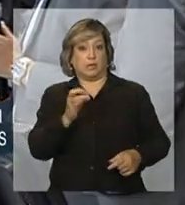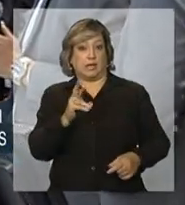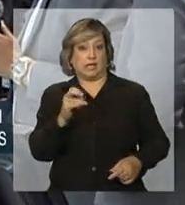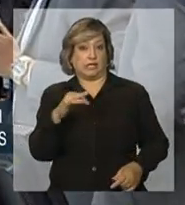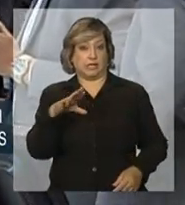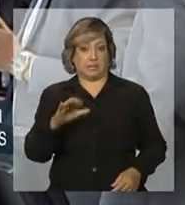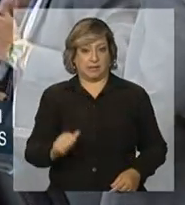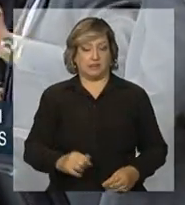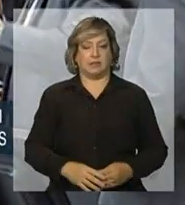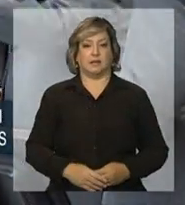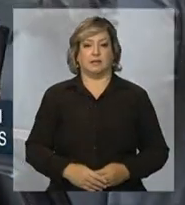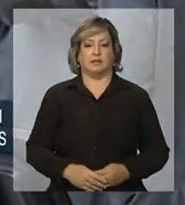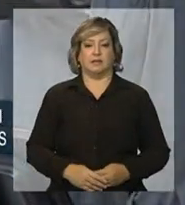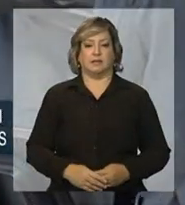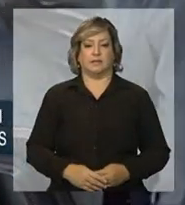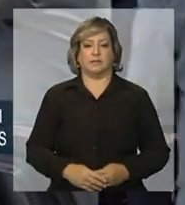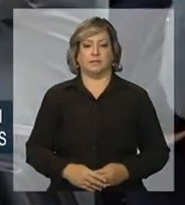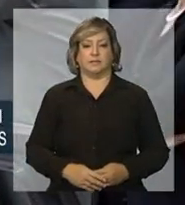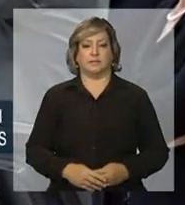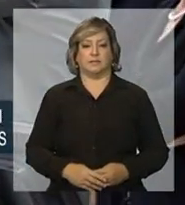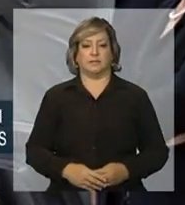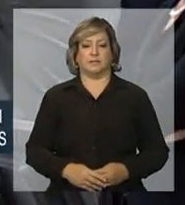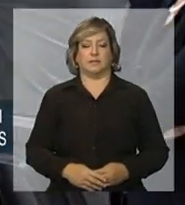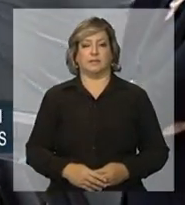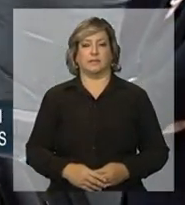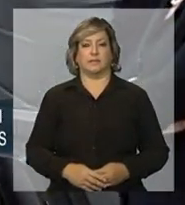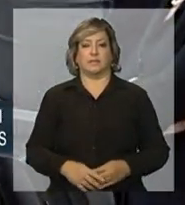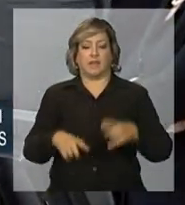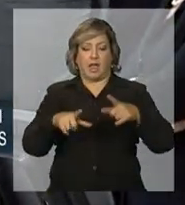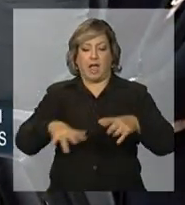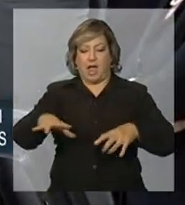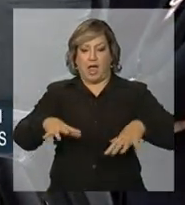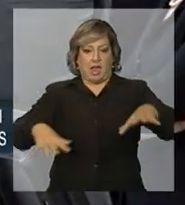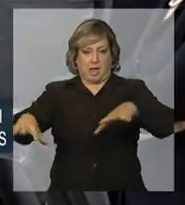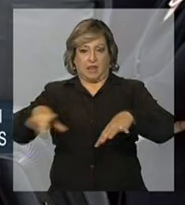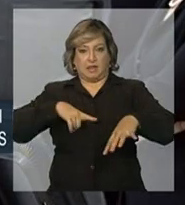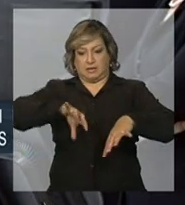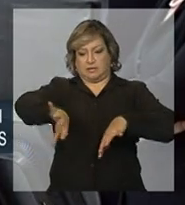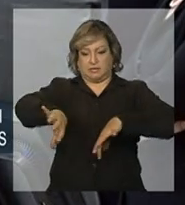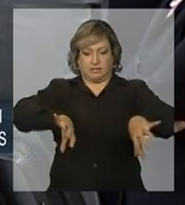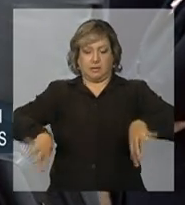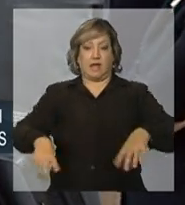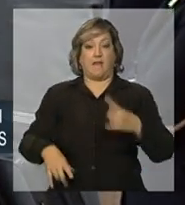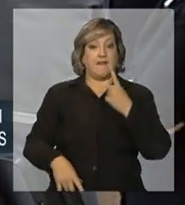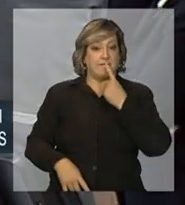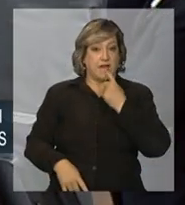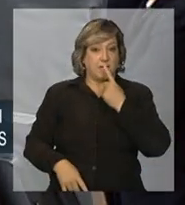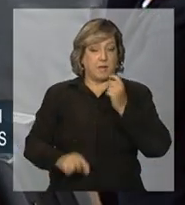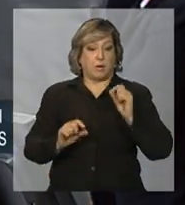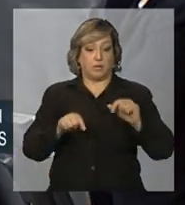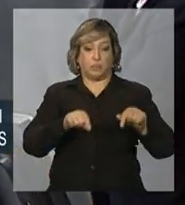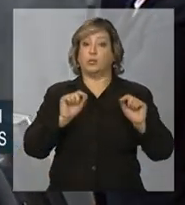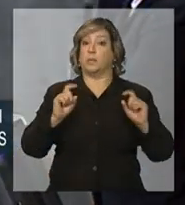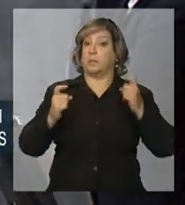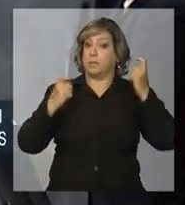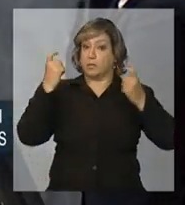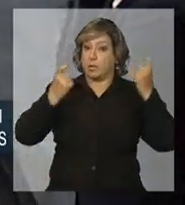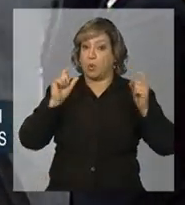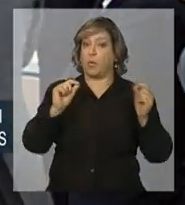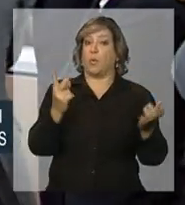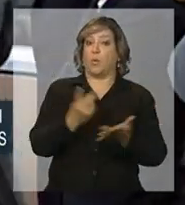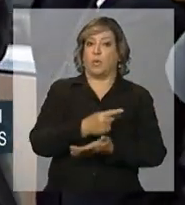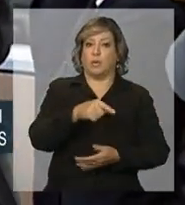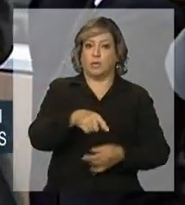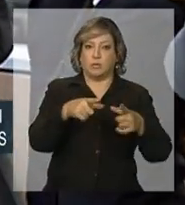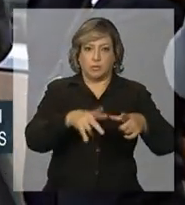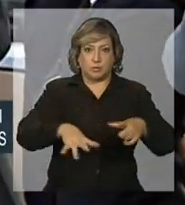essa amarela? Essas áreas elas são divididas em área vermelha, que é a área de uma preocupação, de